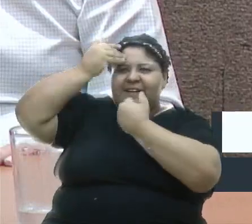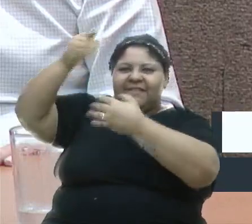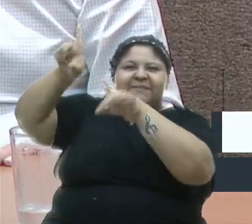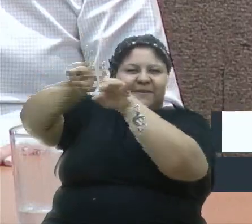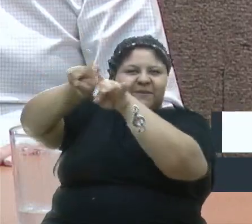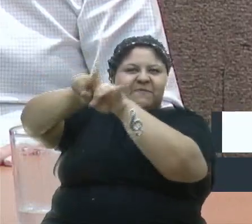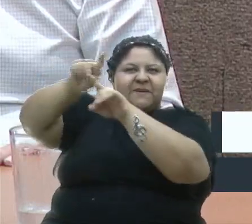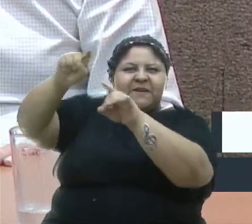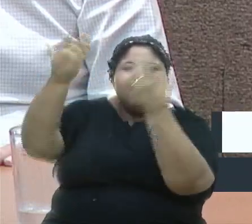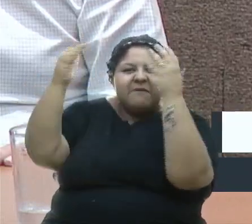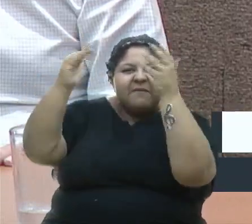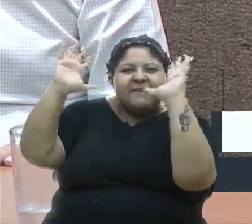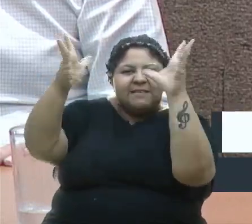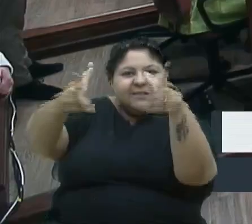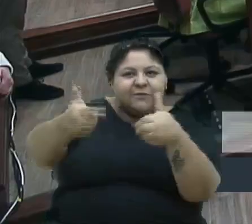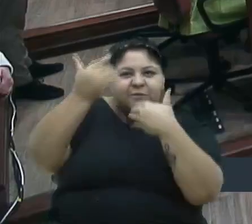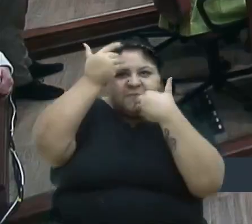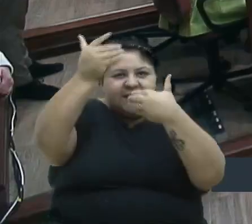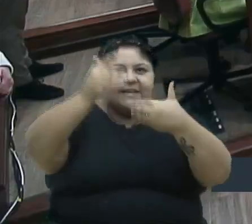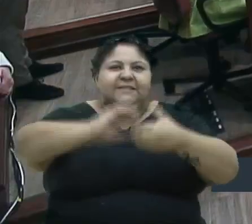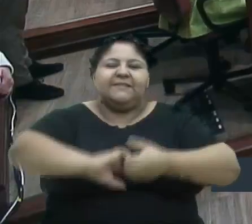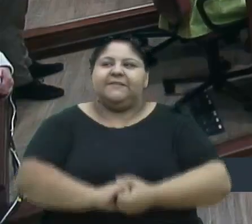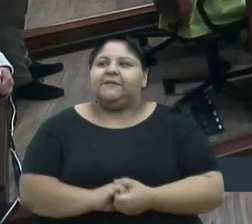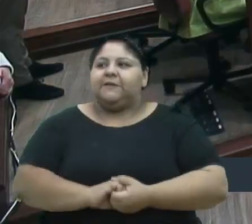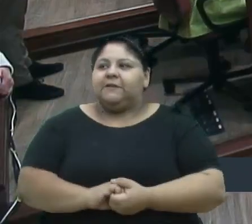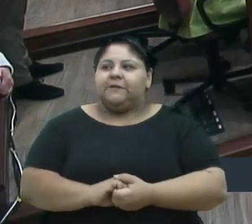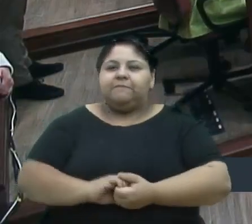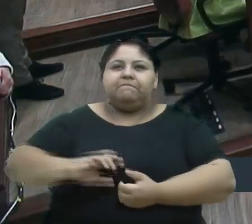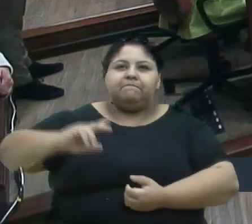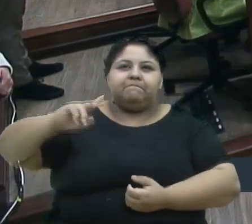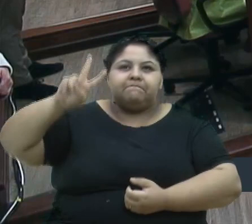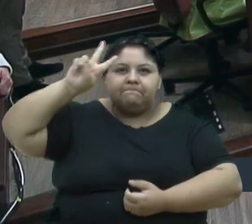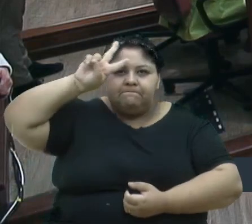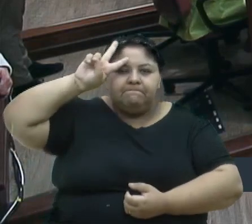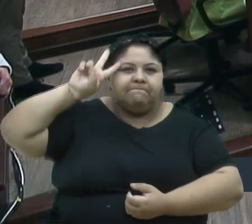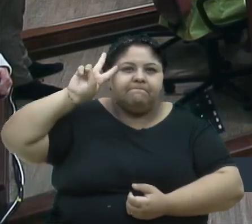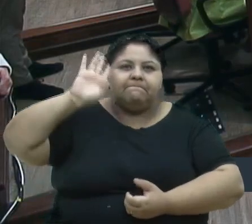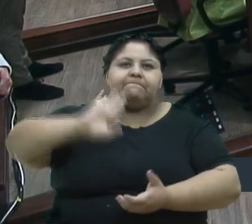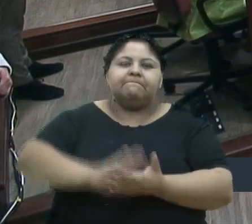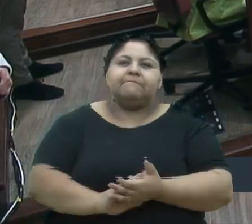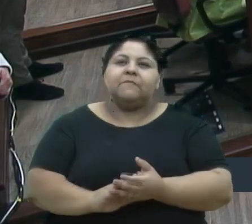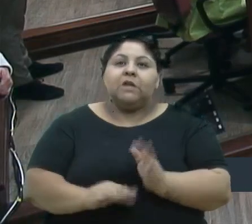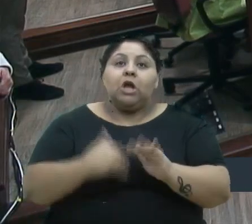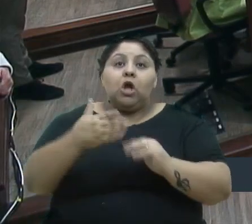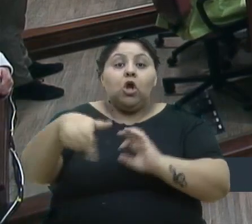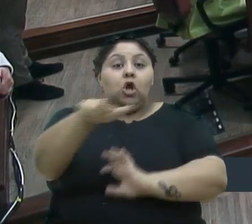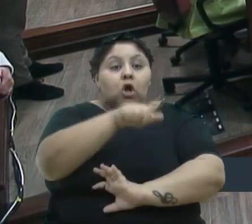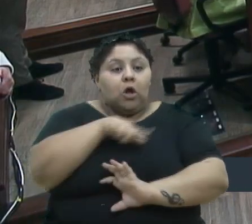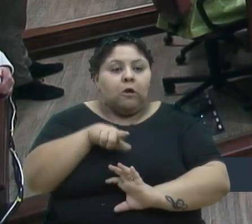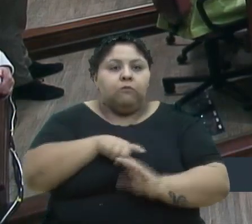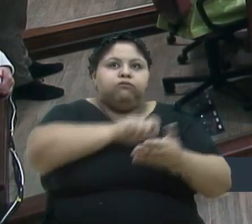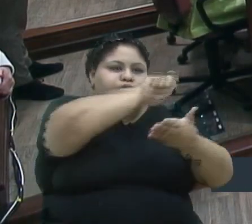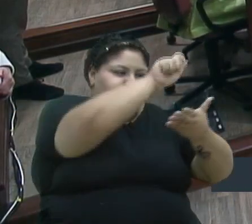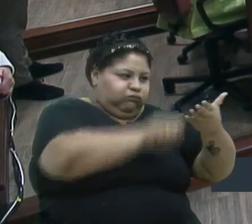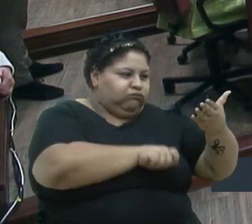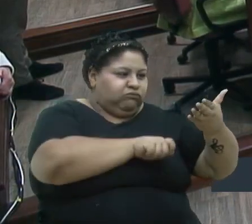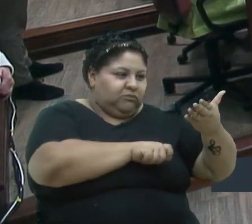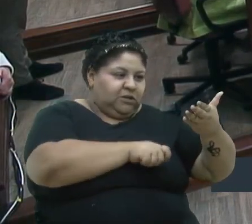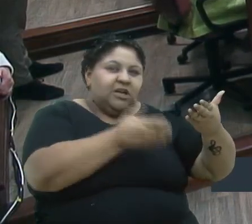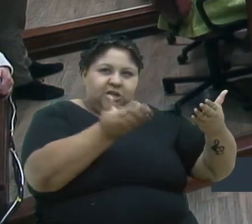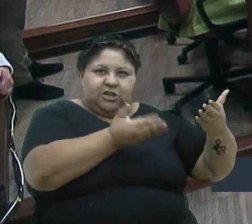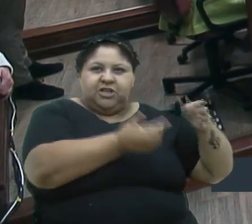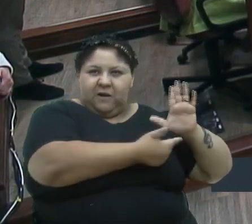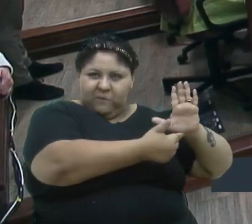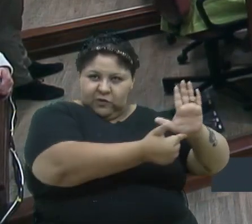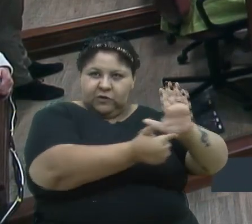agradecimentos. Parabéns a todos. Obrigado. Vereador Velocino. Quando a gente assinou, a gente já mostrou